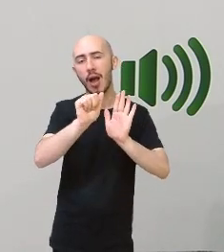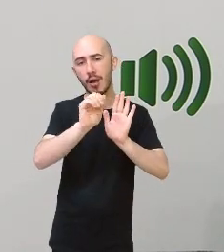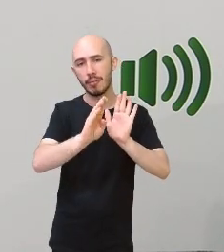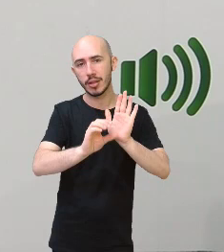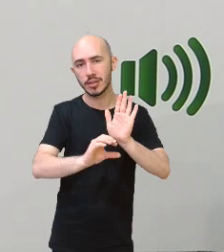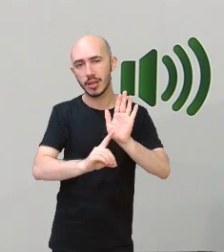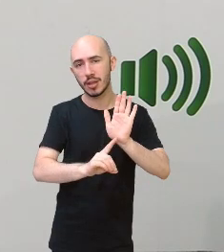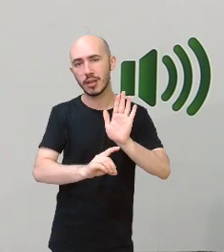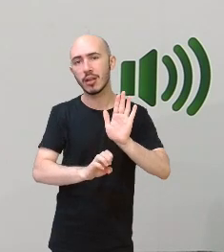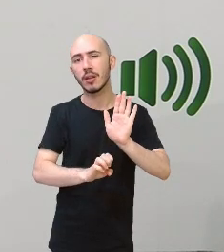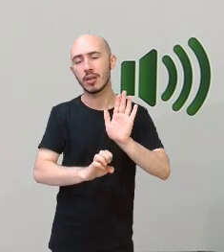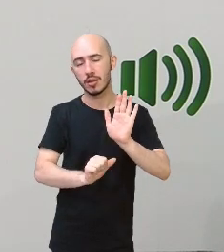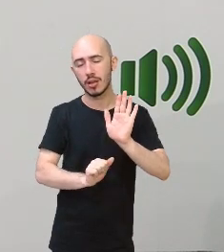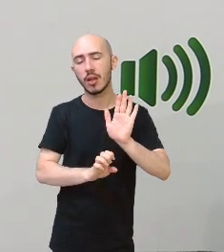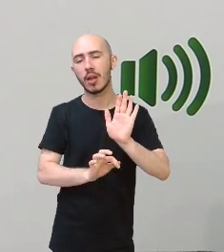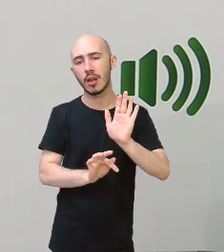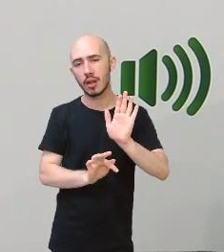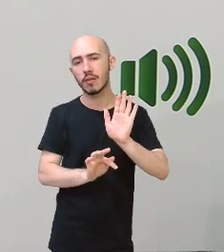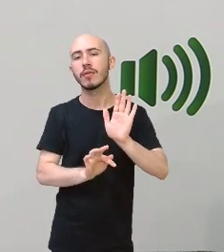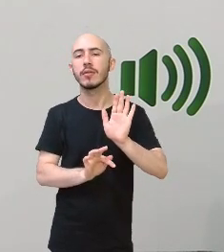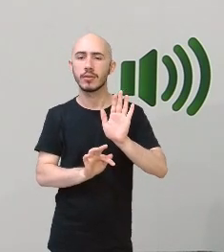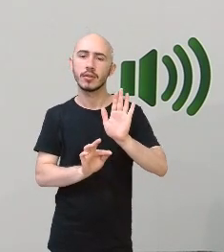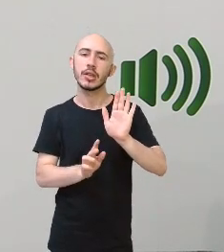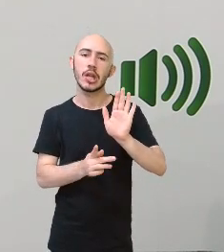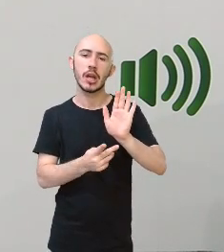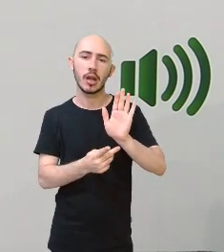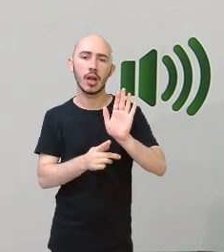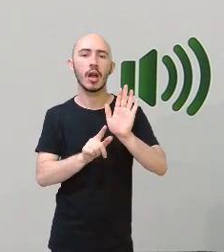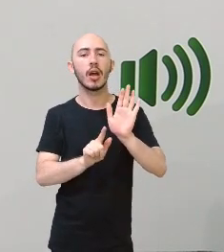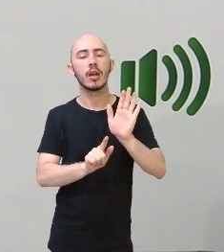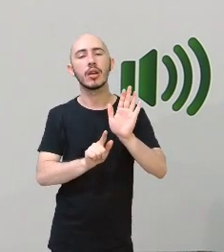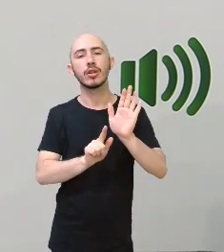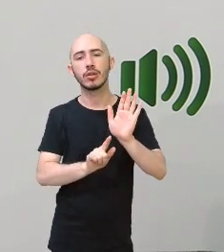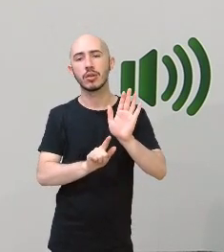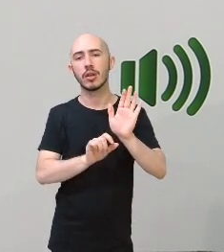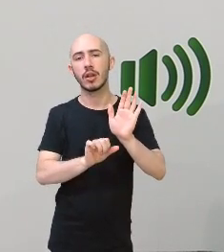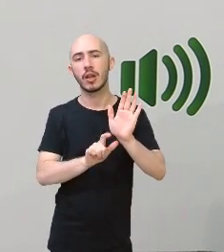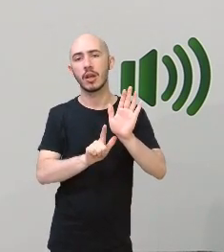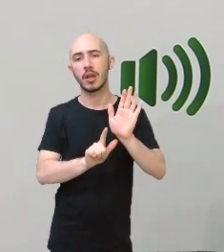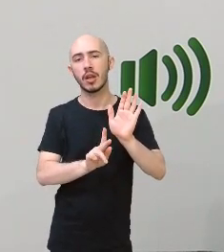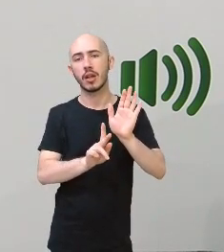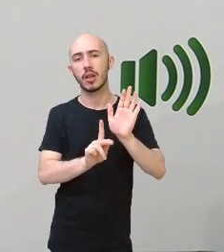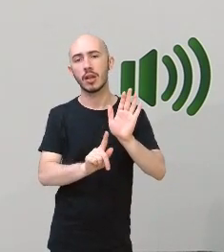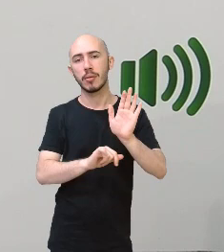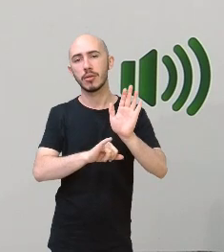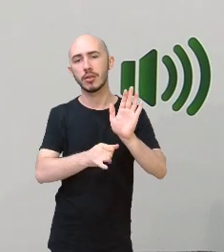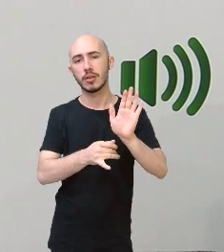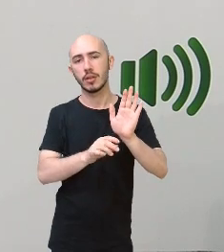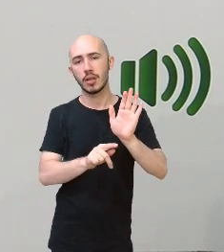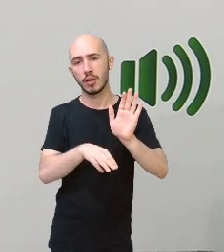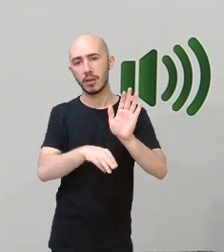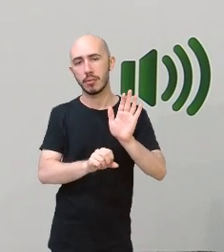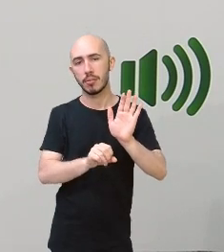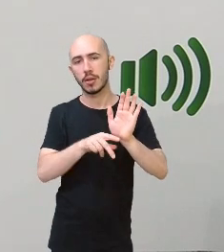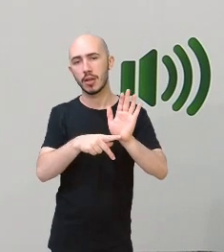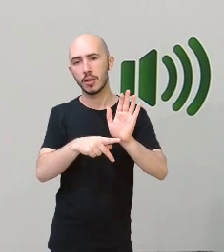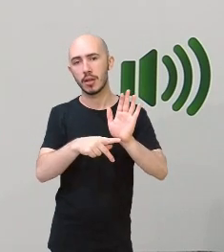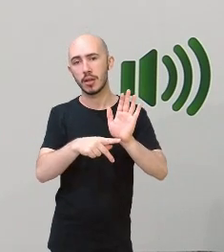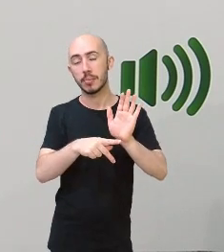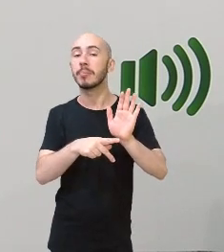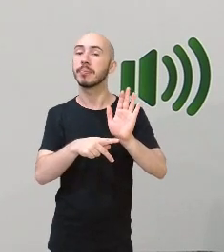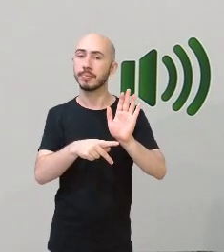ó. A, B, C, D, E, F, G, H, I, J, K, L, M, N, O,